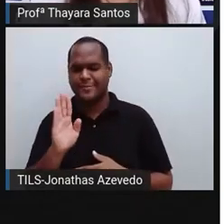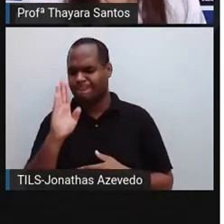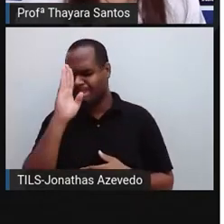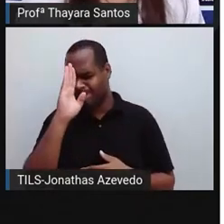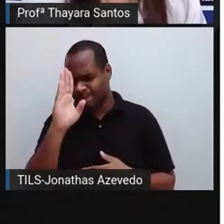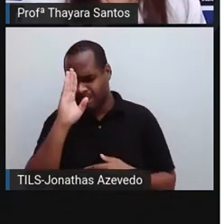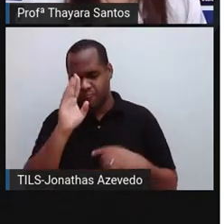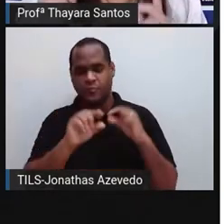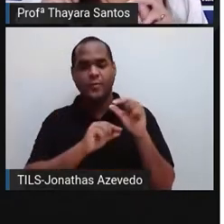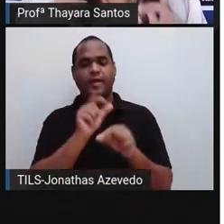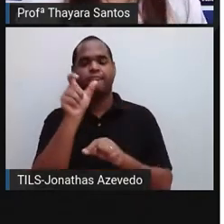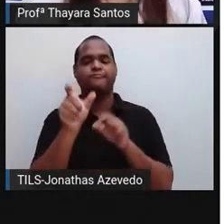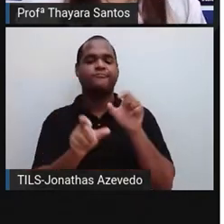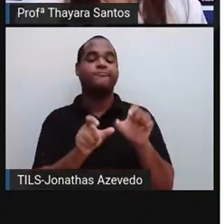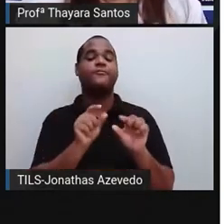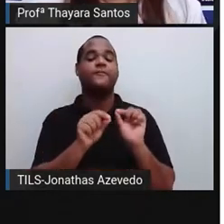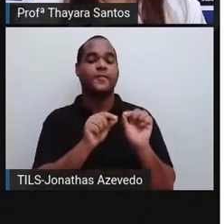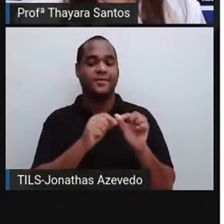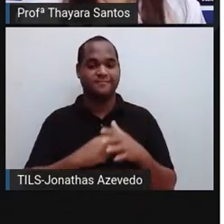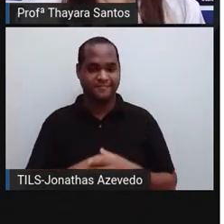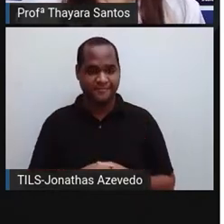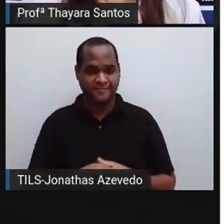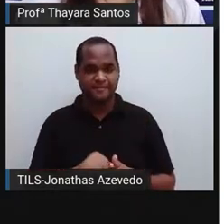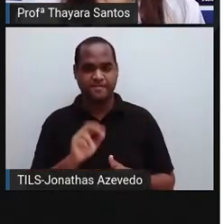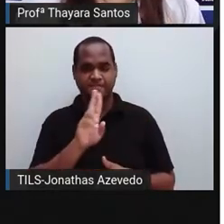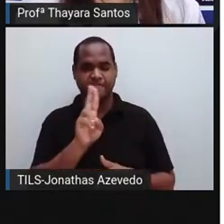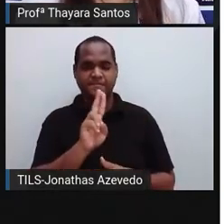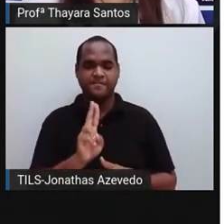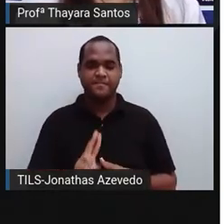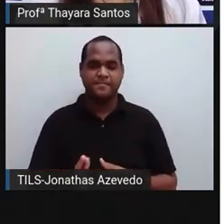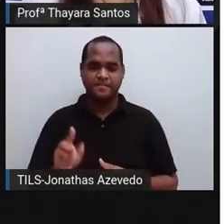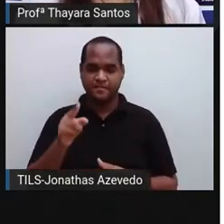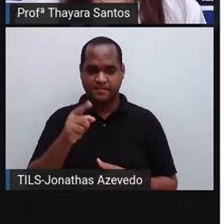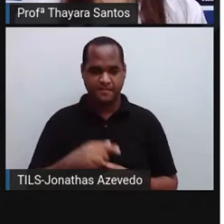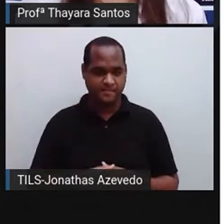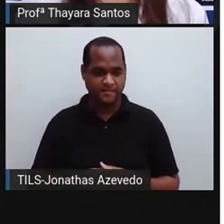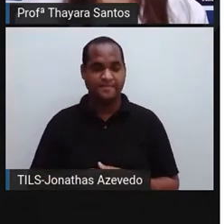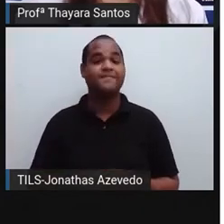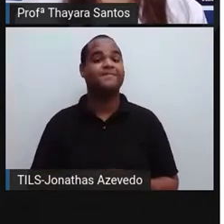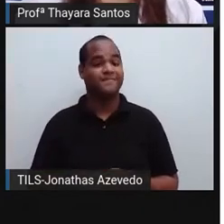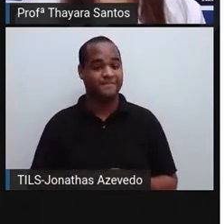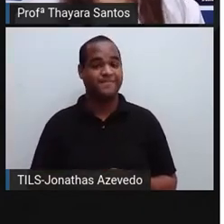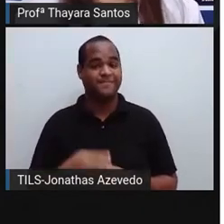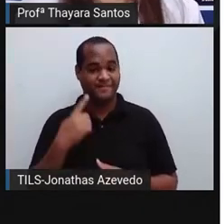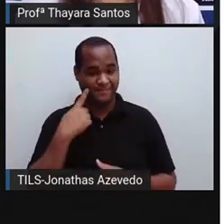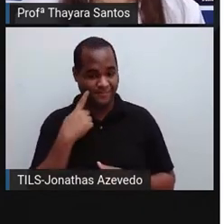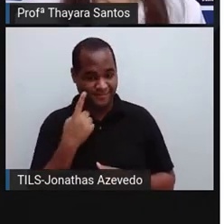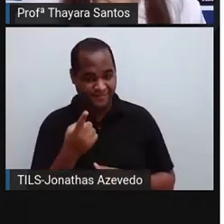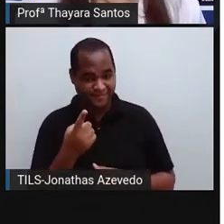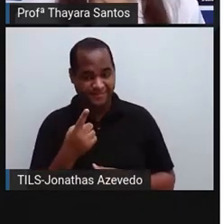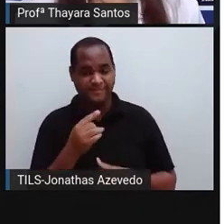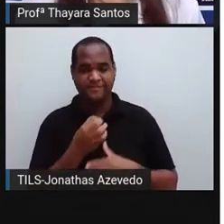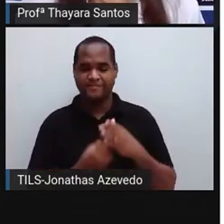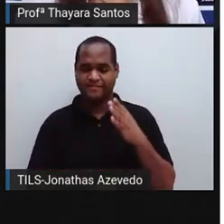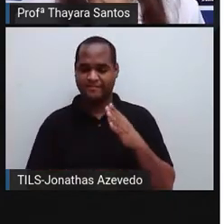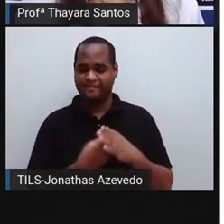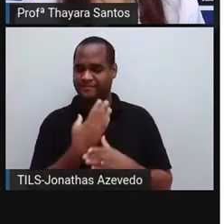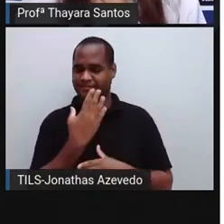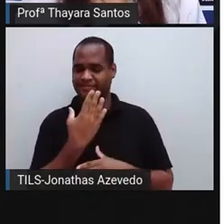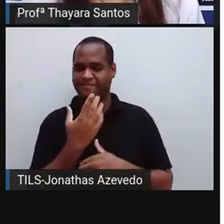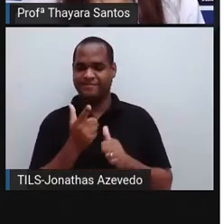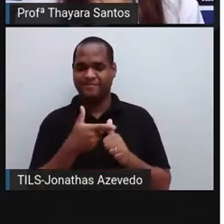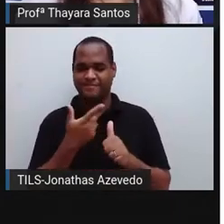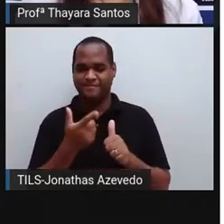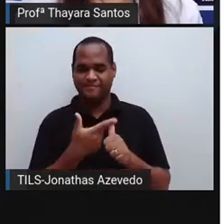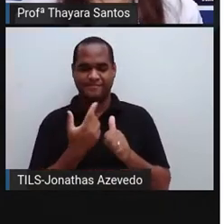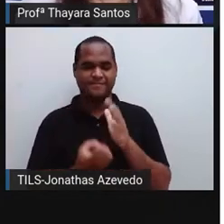de cada um nessa cadeia? Vamos colocar os nomes deles agora. Então, a grama vai ser a produtora, né? Vai ser